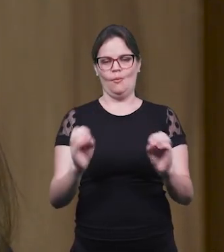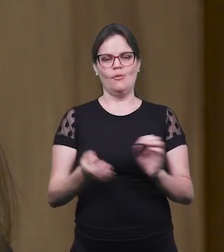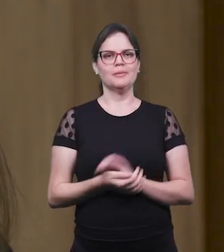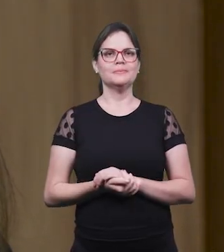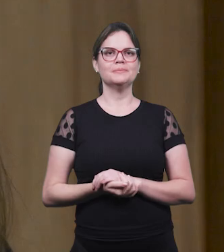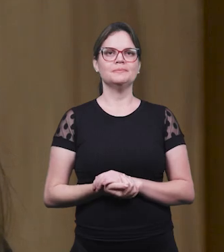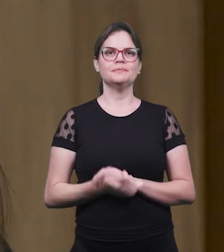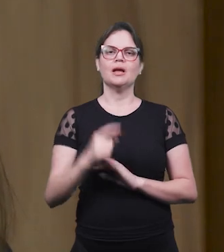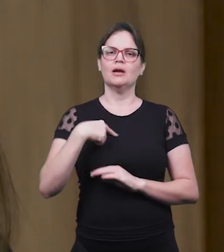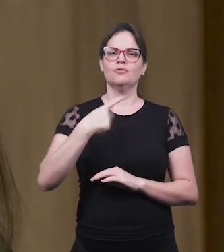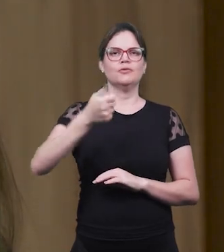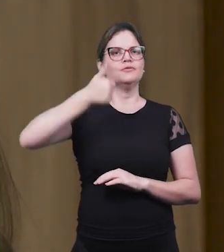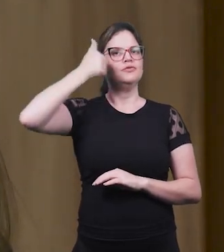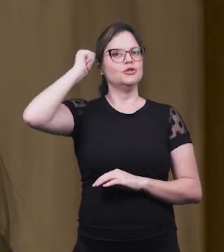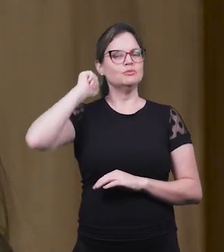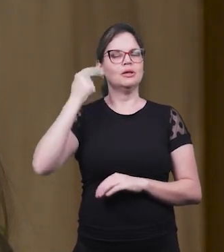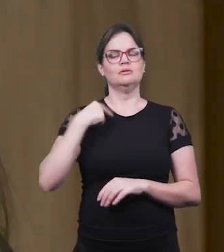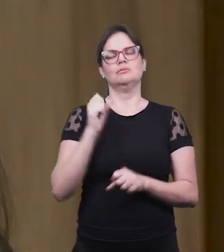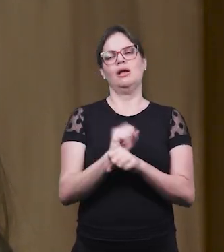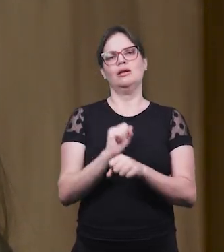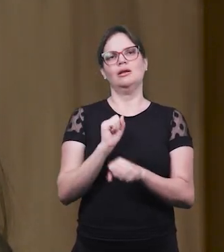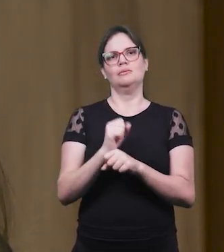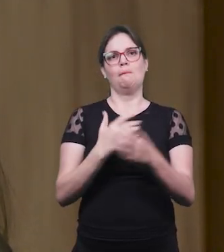fiz o vestibular, fui aguardando, né?